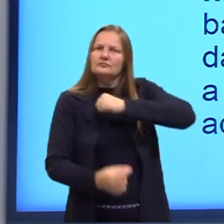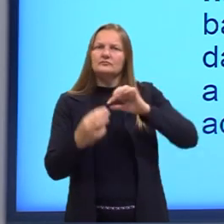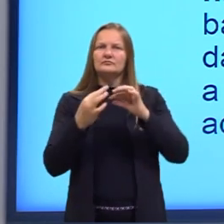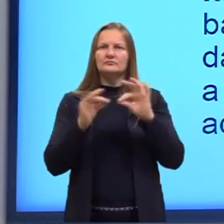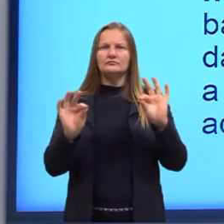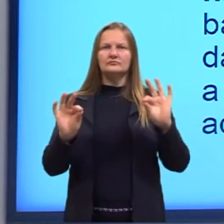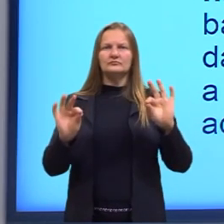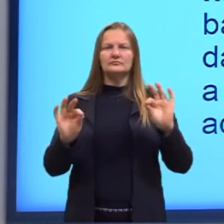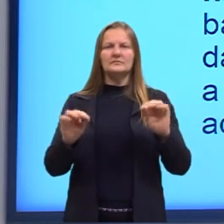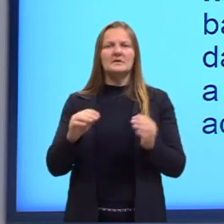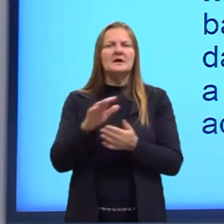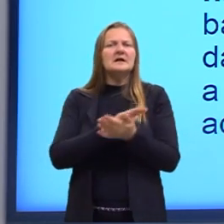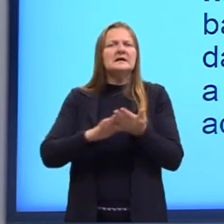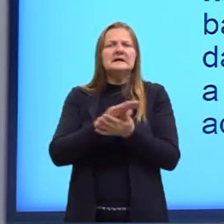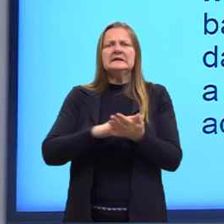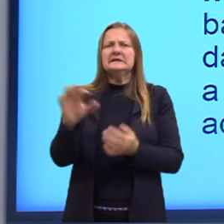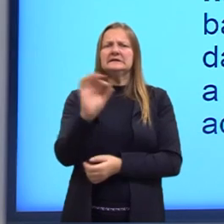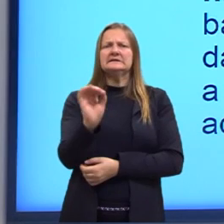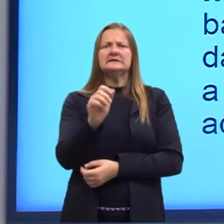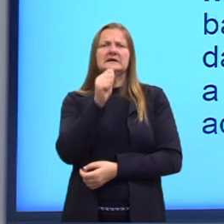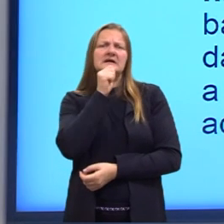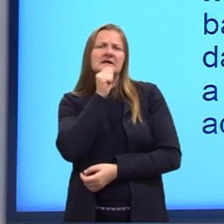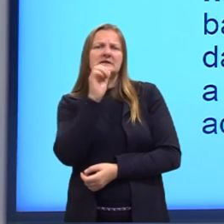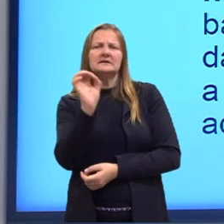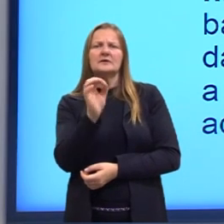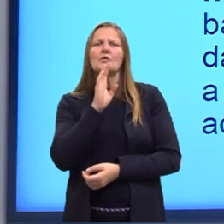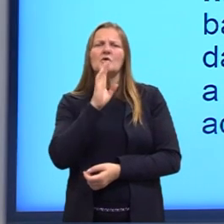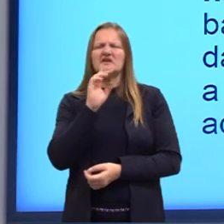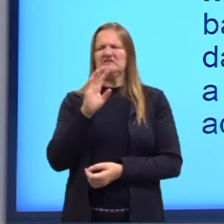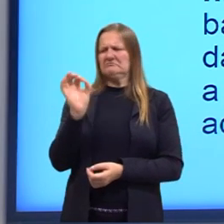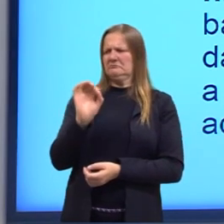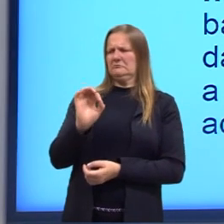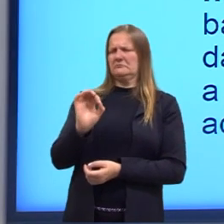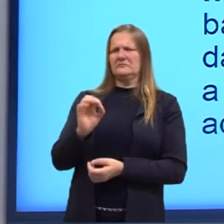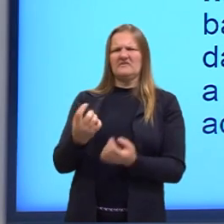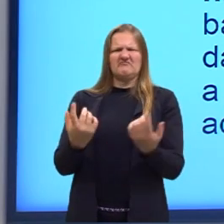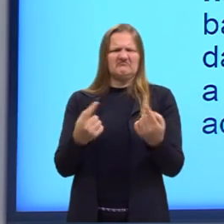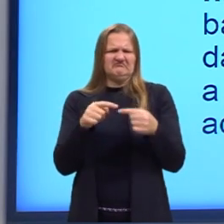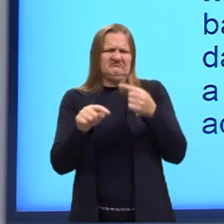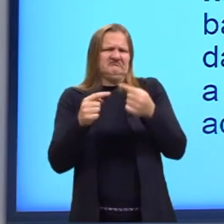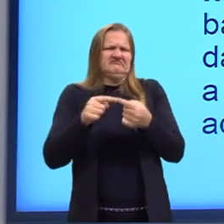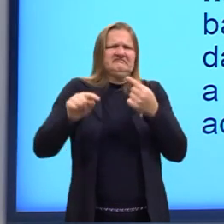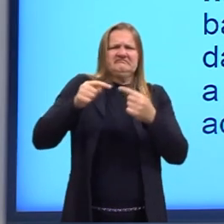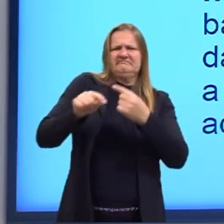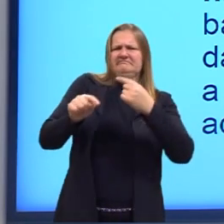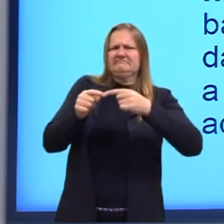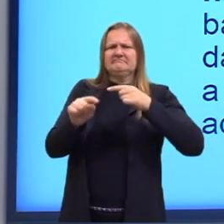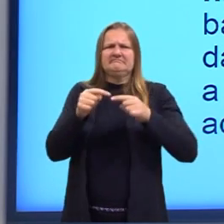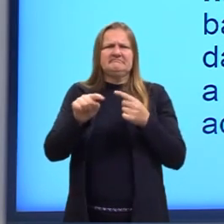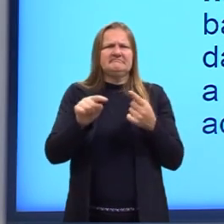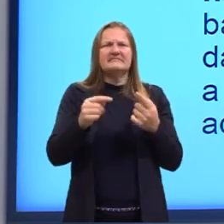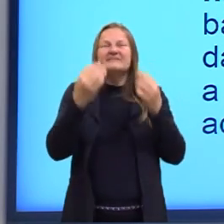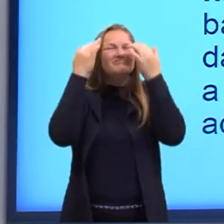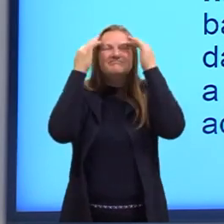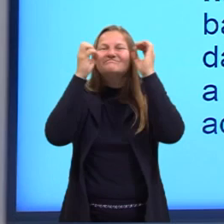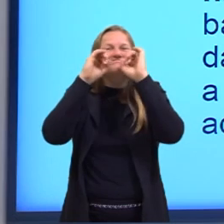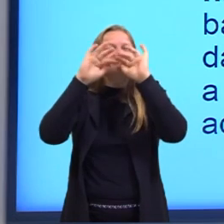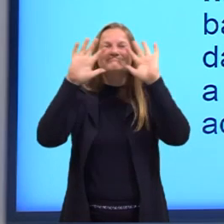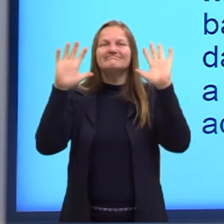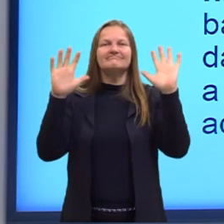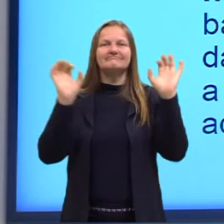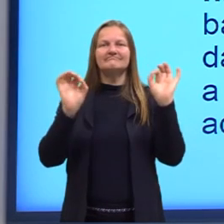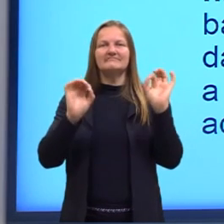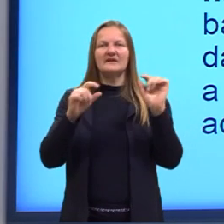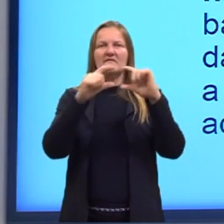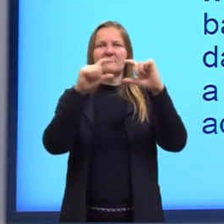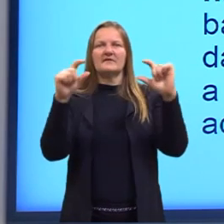a ninguém ainda que conheça não faz o menor sentido né Não deu para entender o que que tava escrito